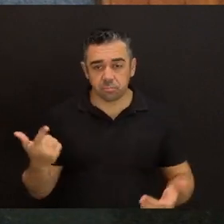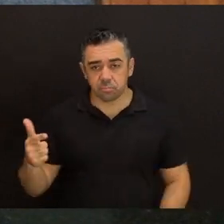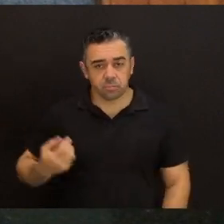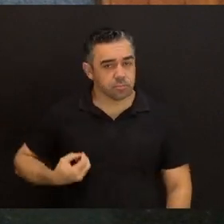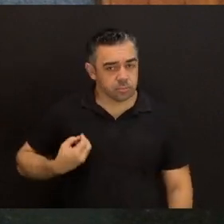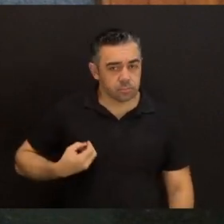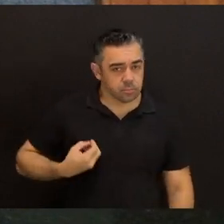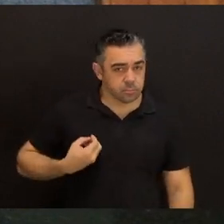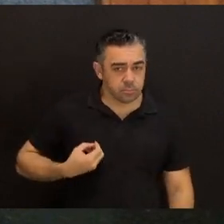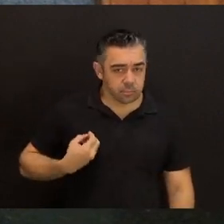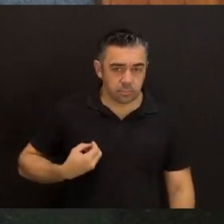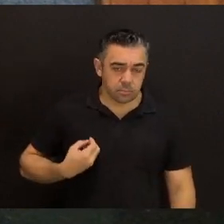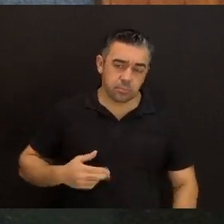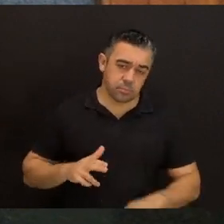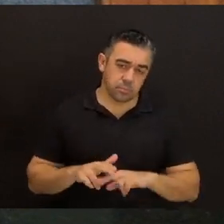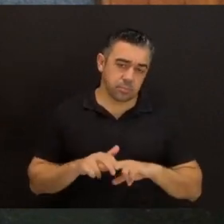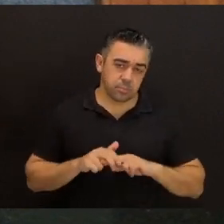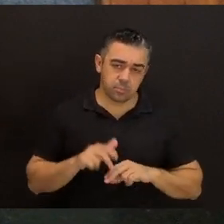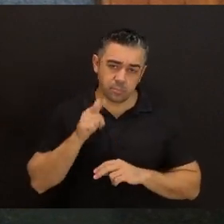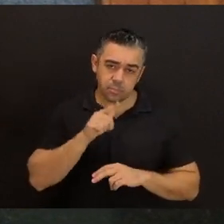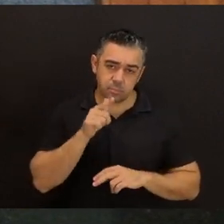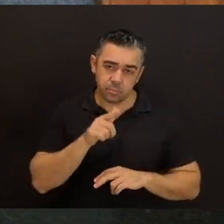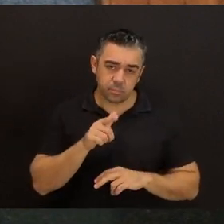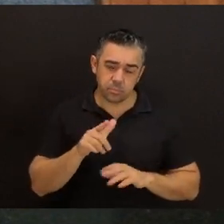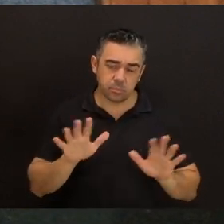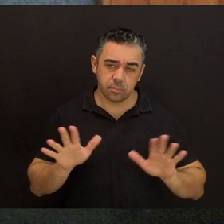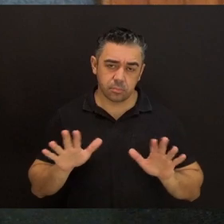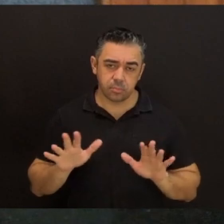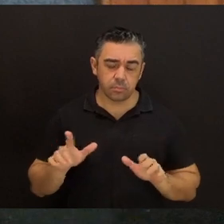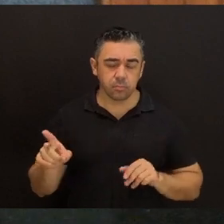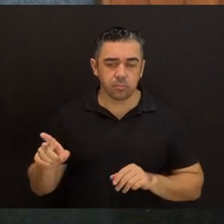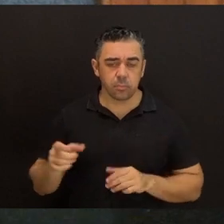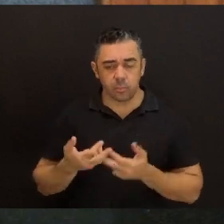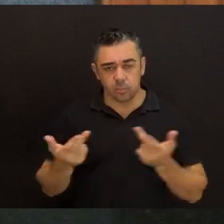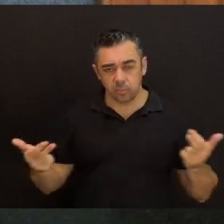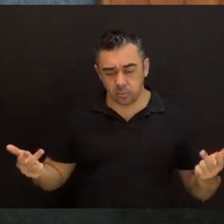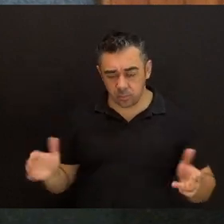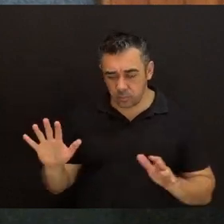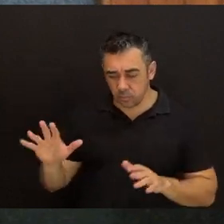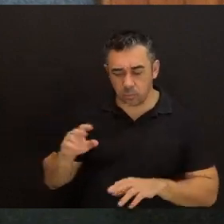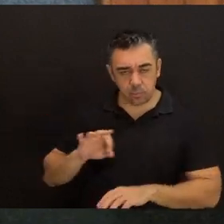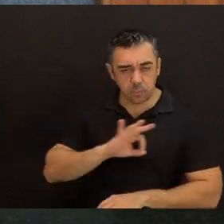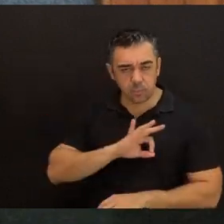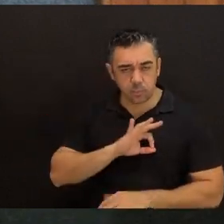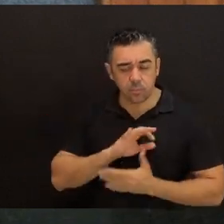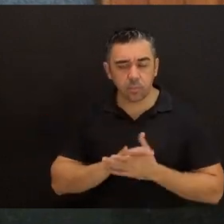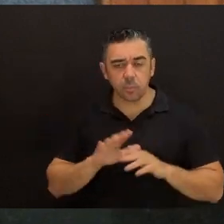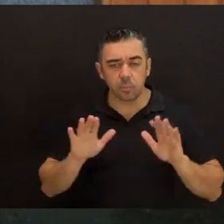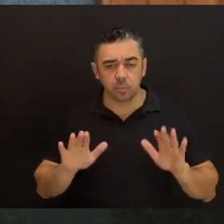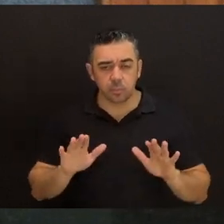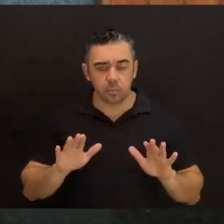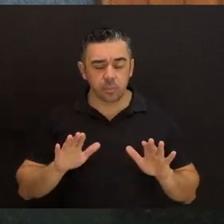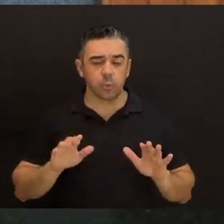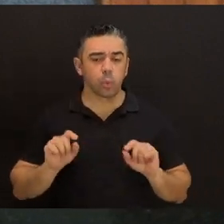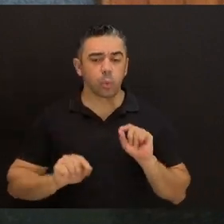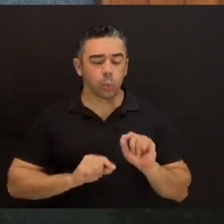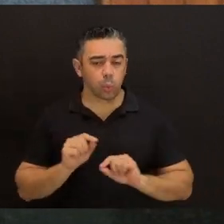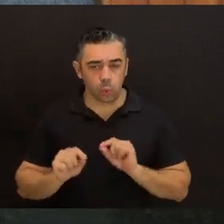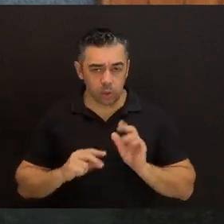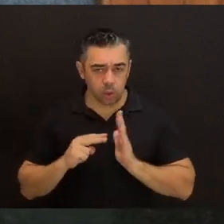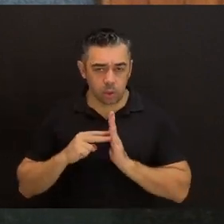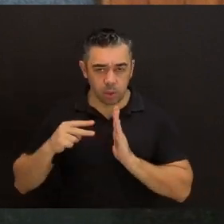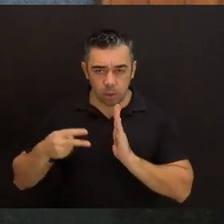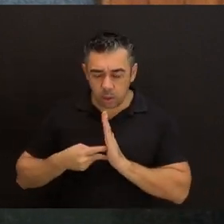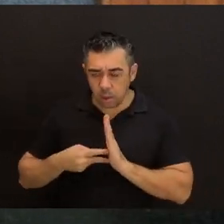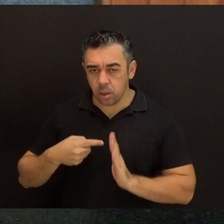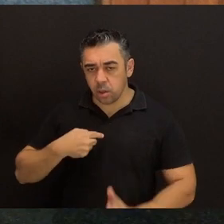dele que inviabilizou qualquer ação de repressão policial naquele momento mas o que restou muito caracterizado senhores falando pela